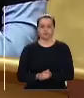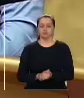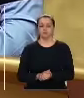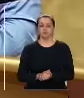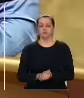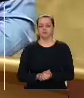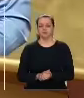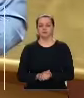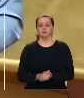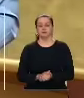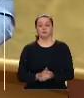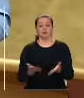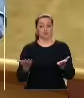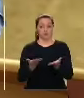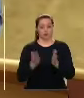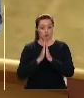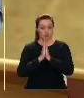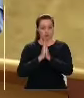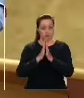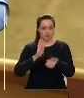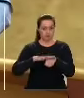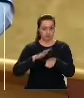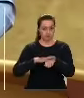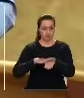quero fazer uma oração agora